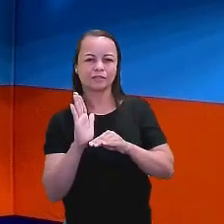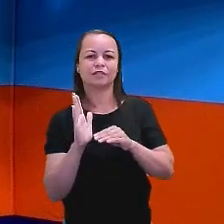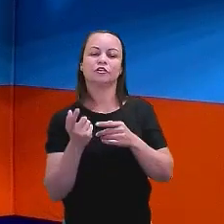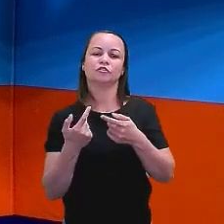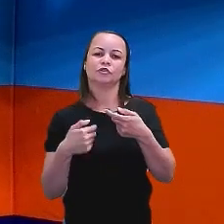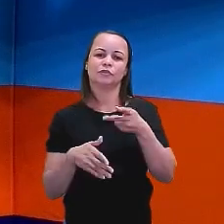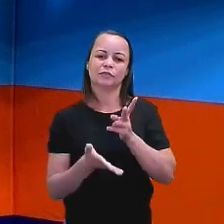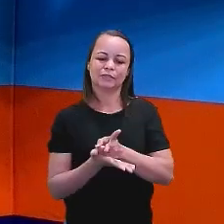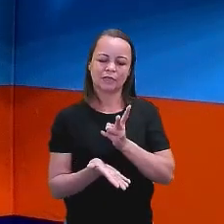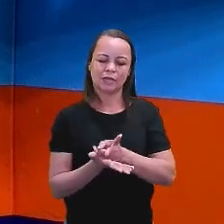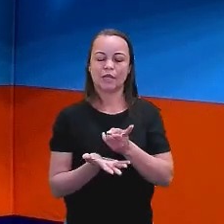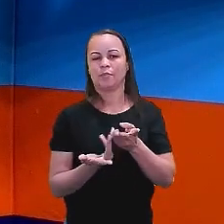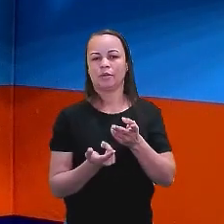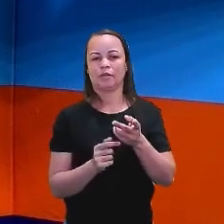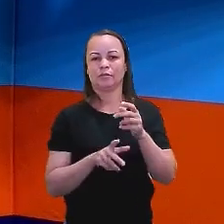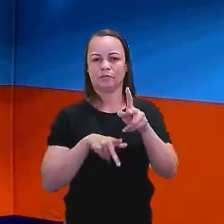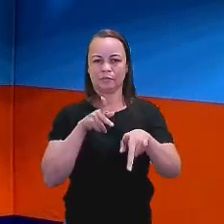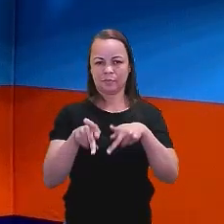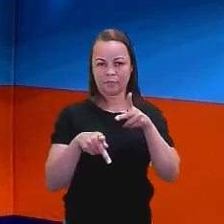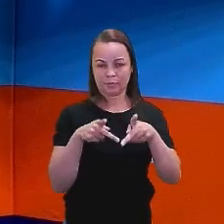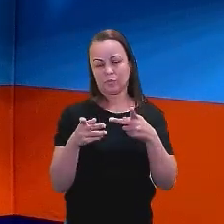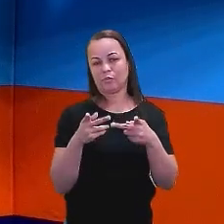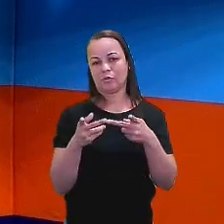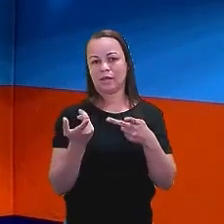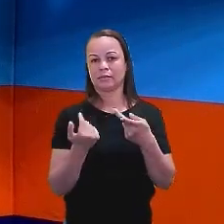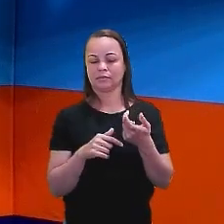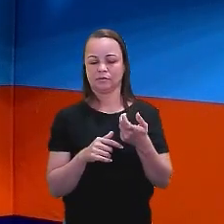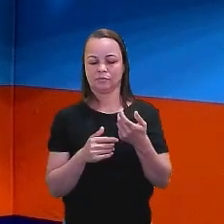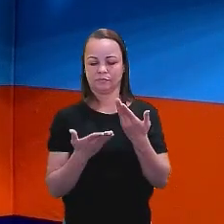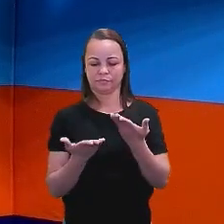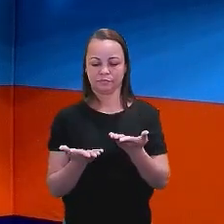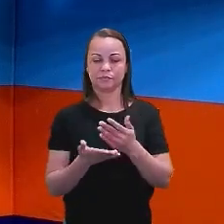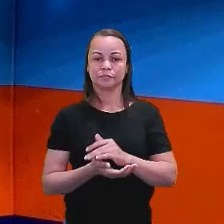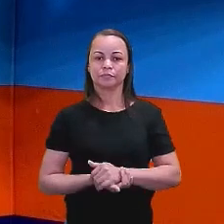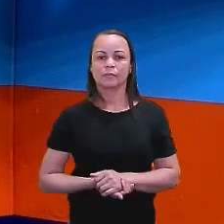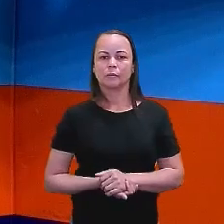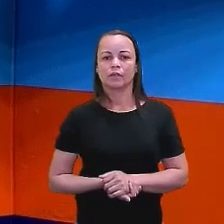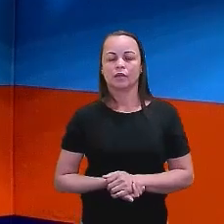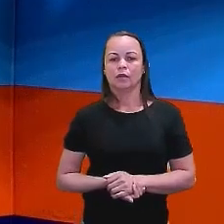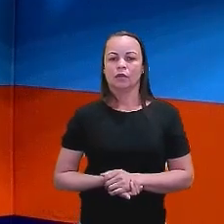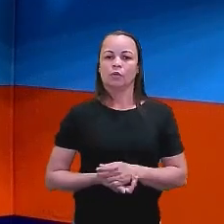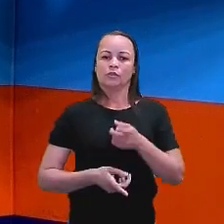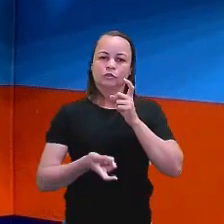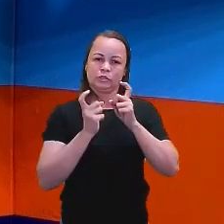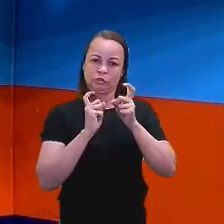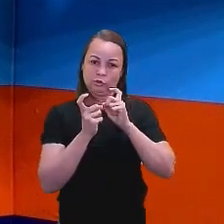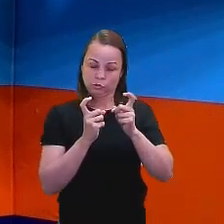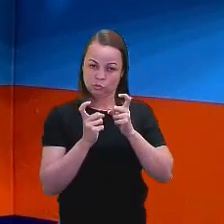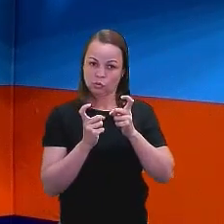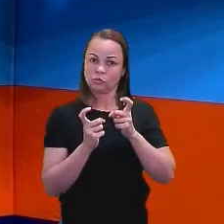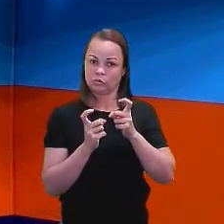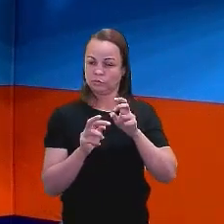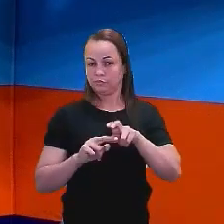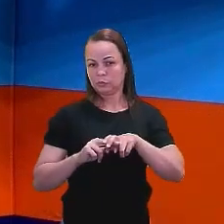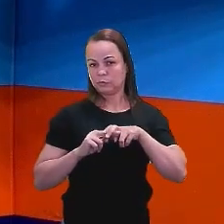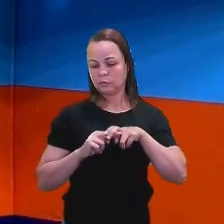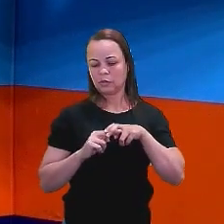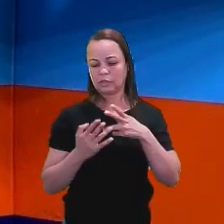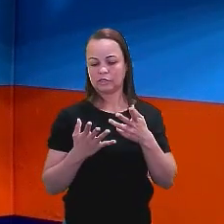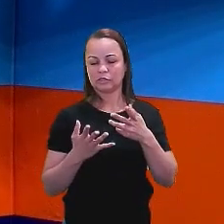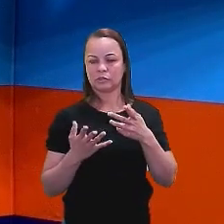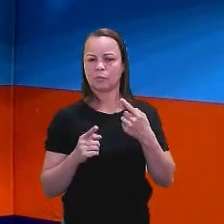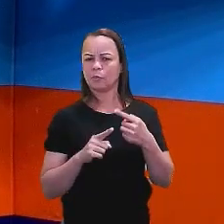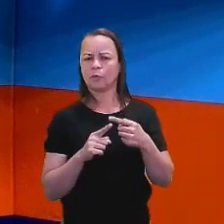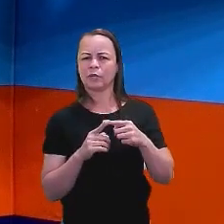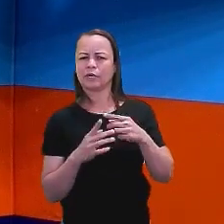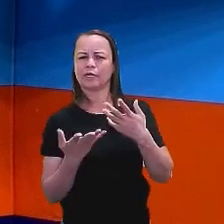são para essa parcela da nossa população. Então, por isso que quando discute-se por que não Dia da Consciência